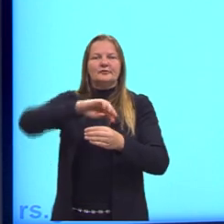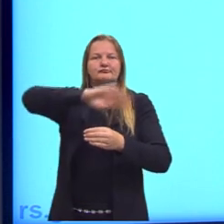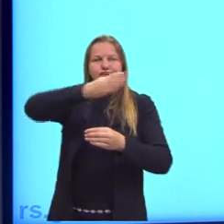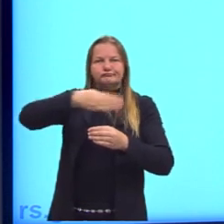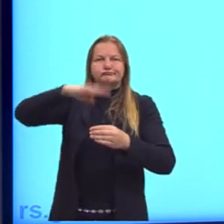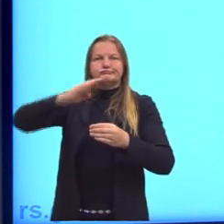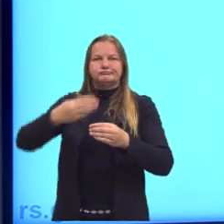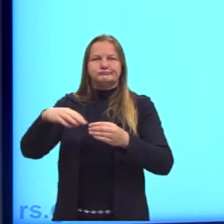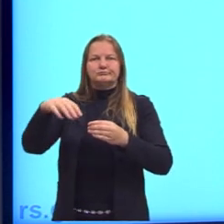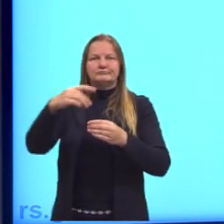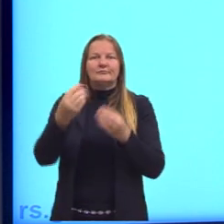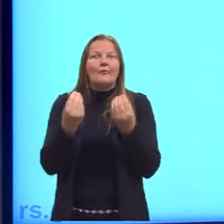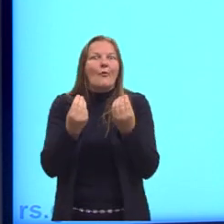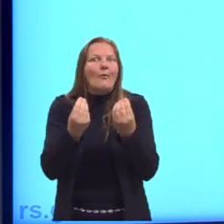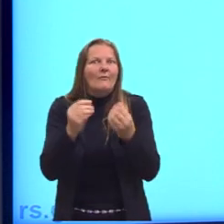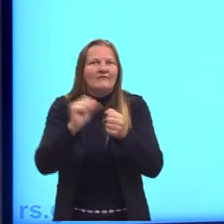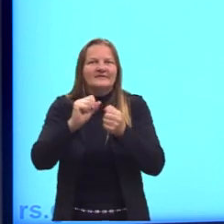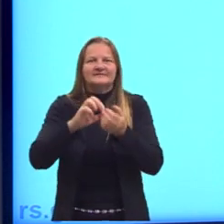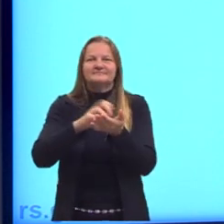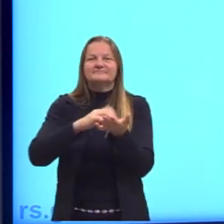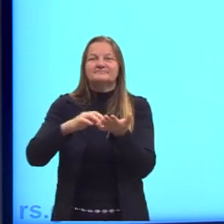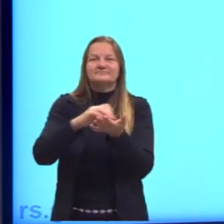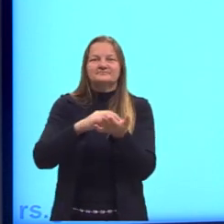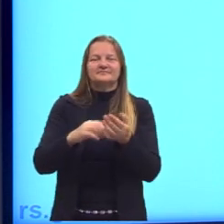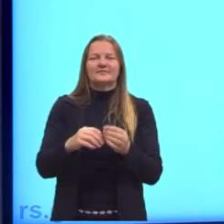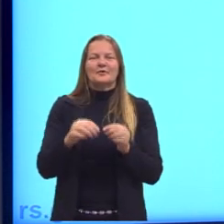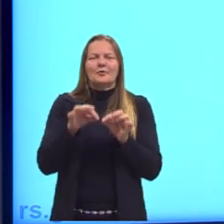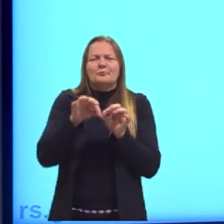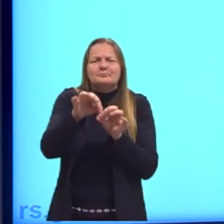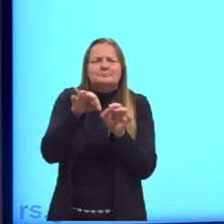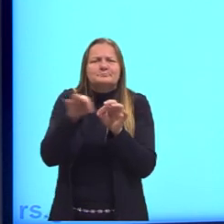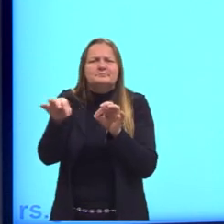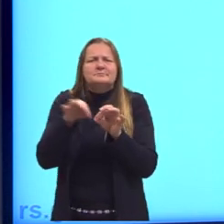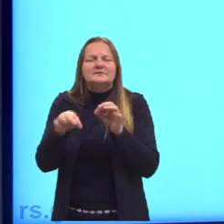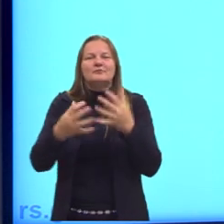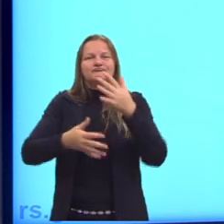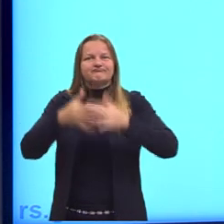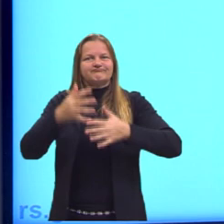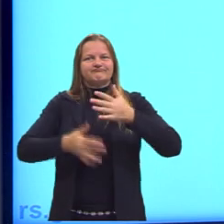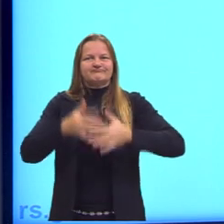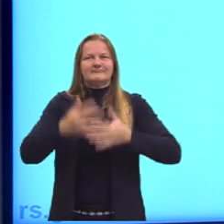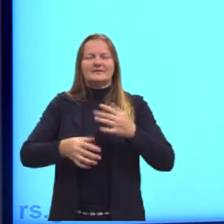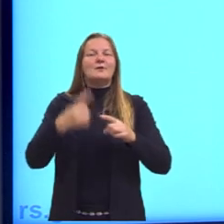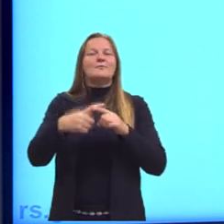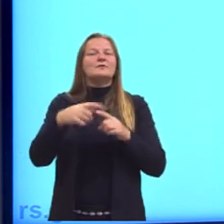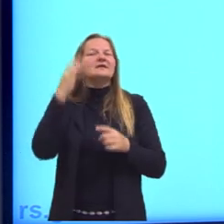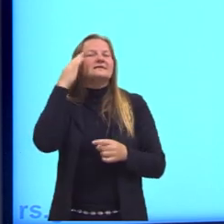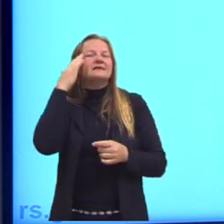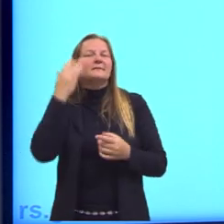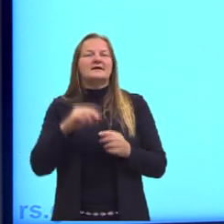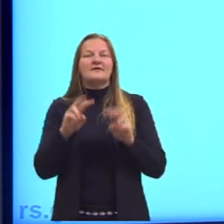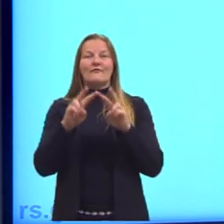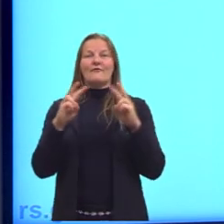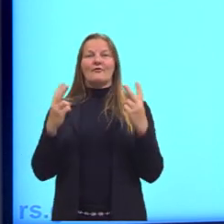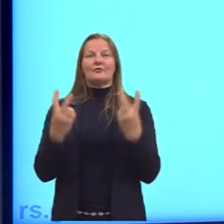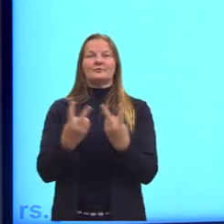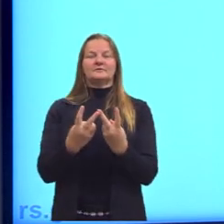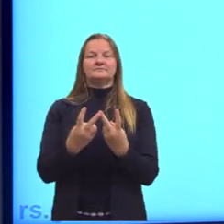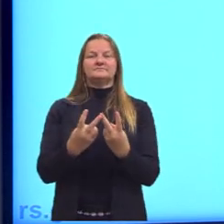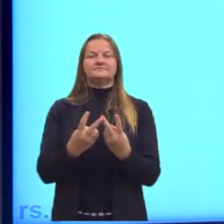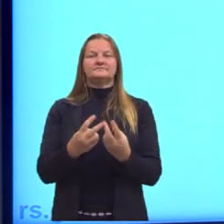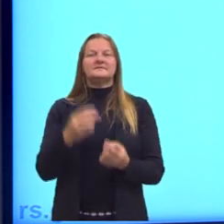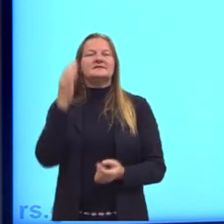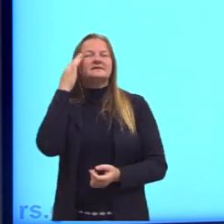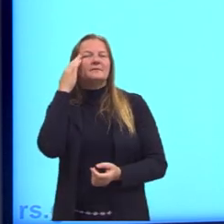então fica difícil da gente fazer esse cálculo né medindo enfim fica complicado por que que ele queria saber o volume né com o volume